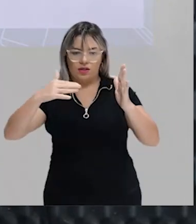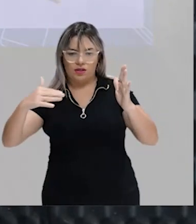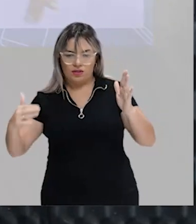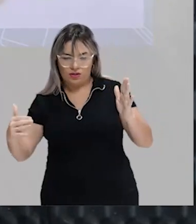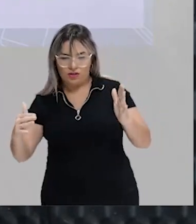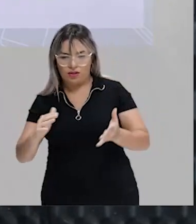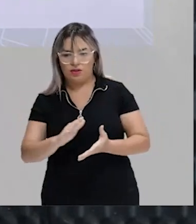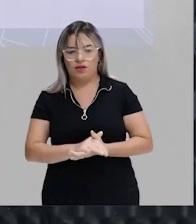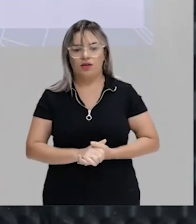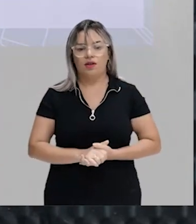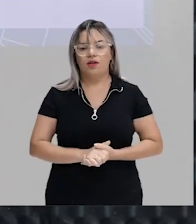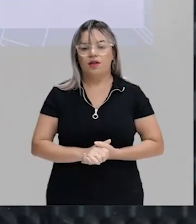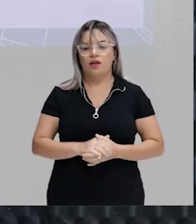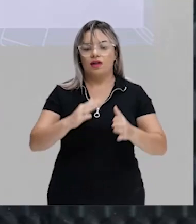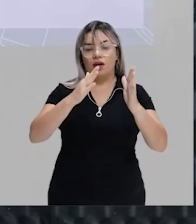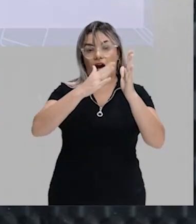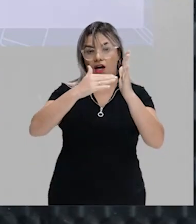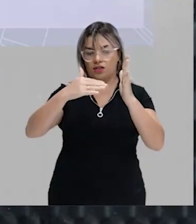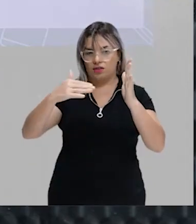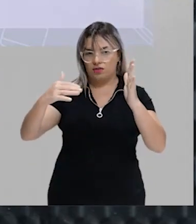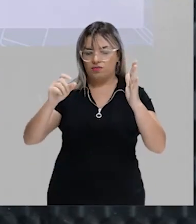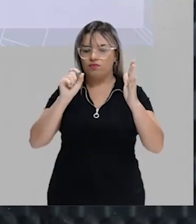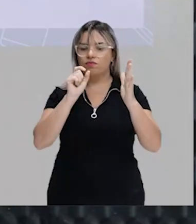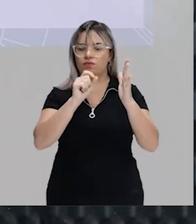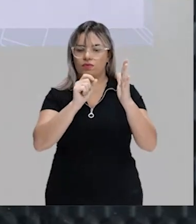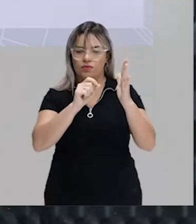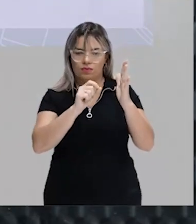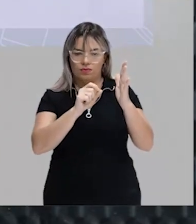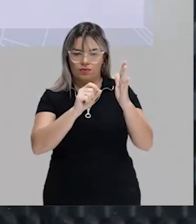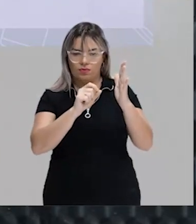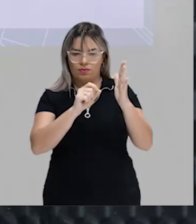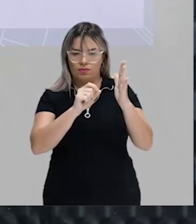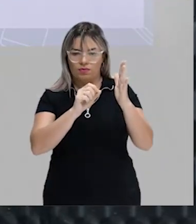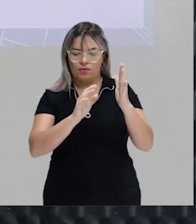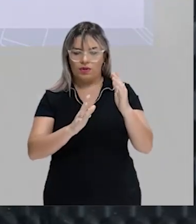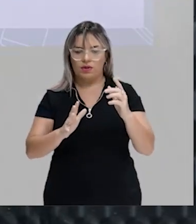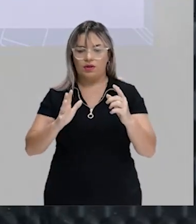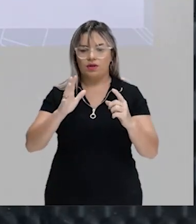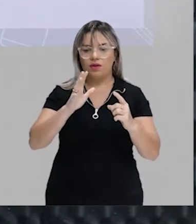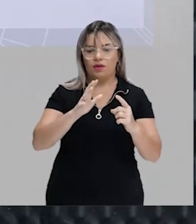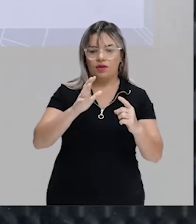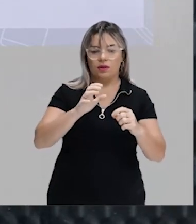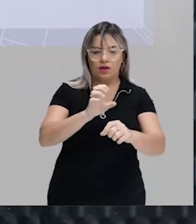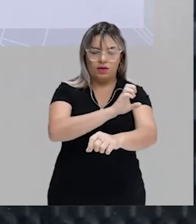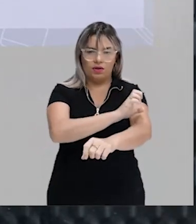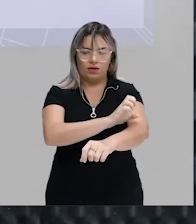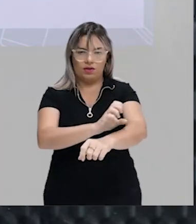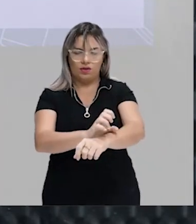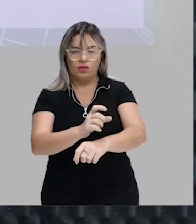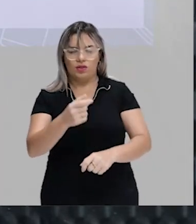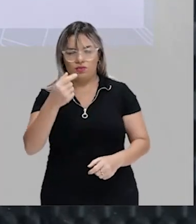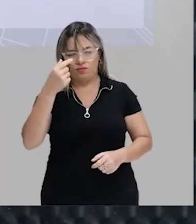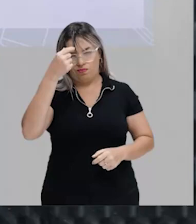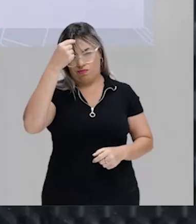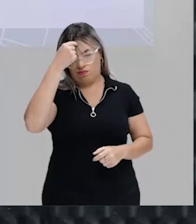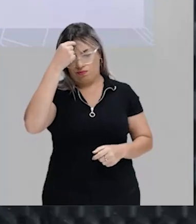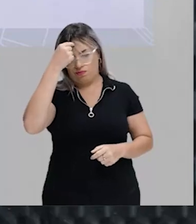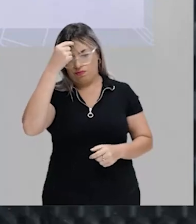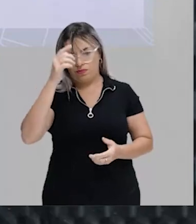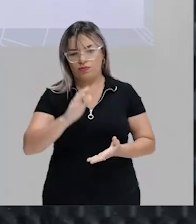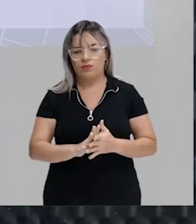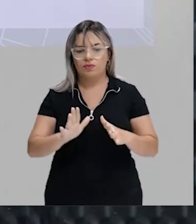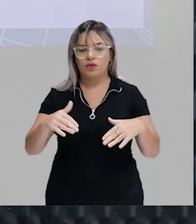a estética, que dá a percepção das essências integrada, a ética e a lógica, que